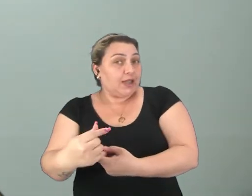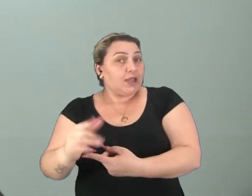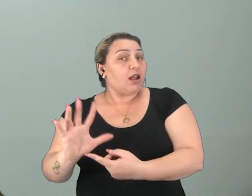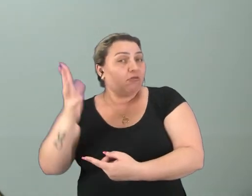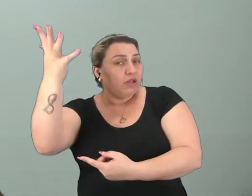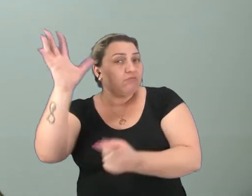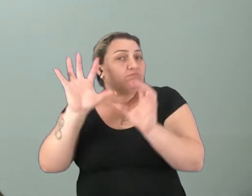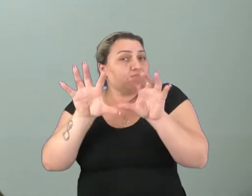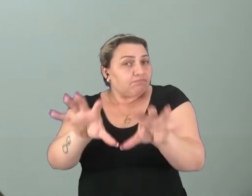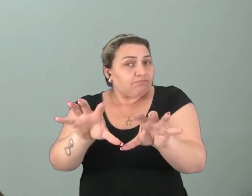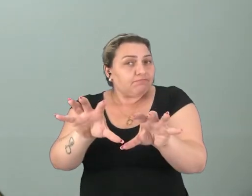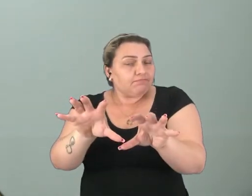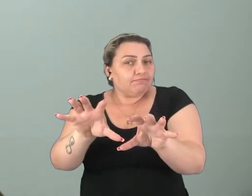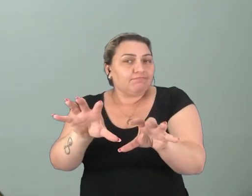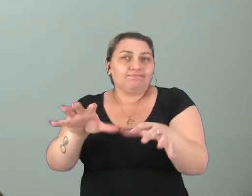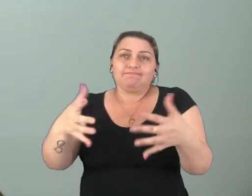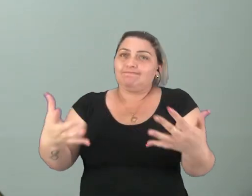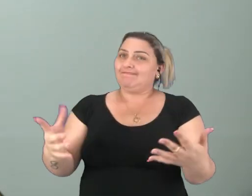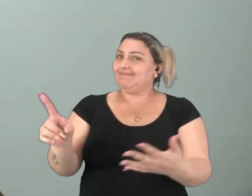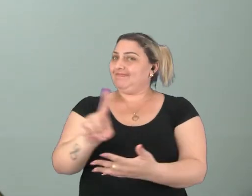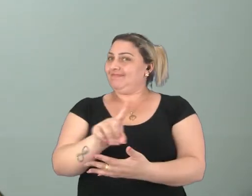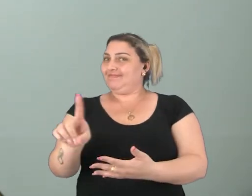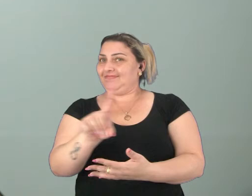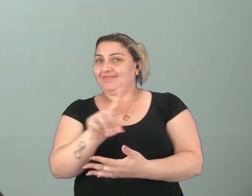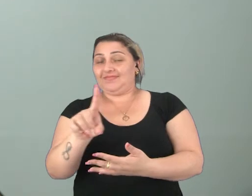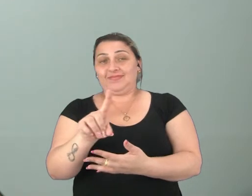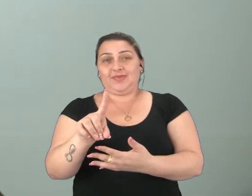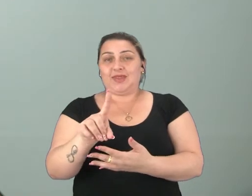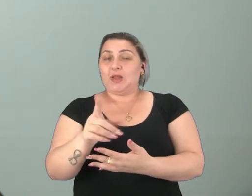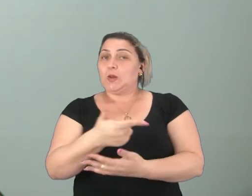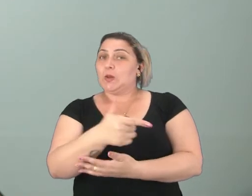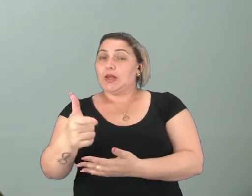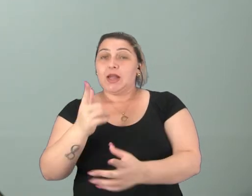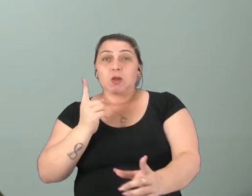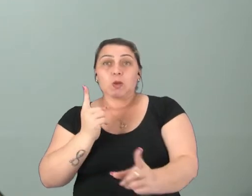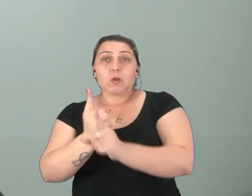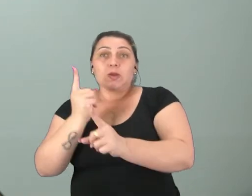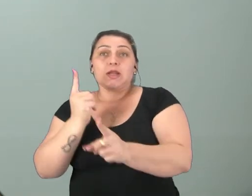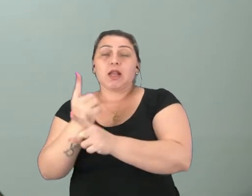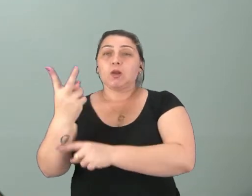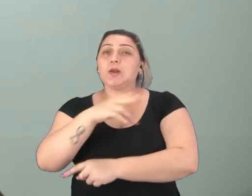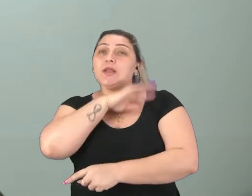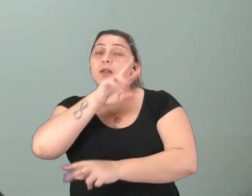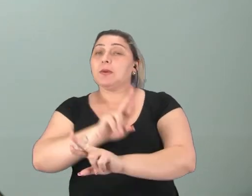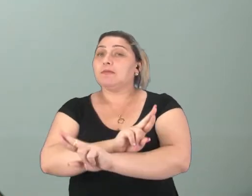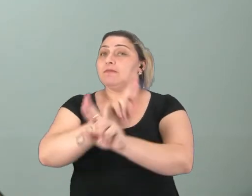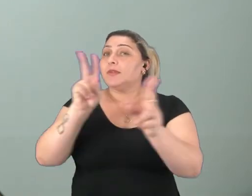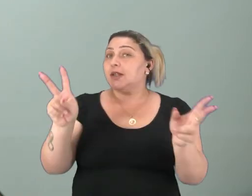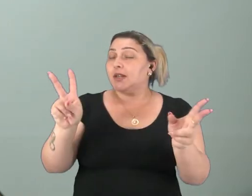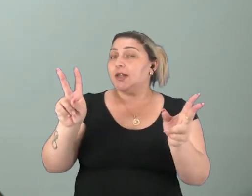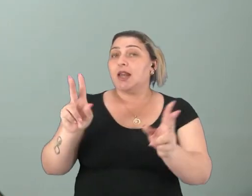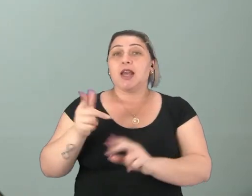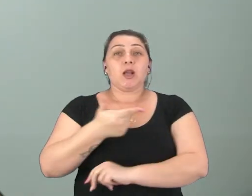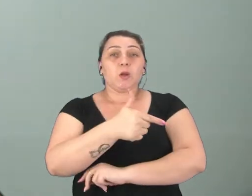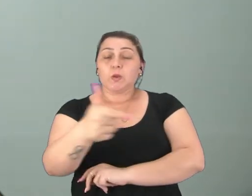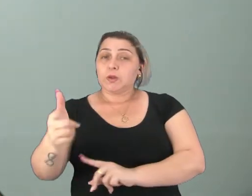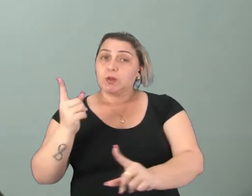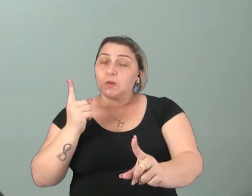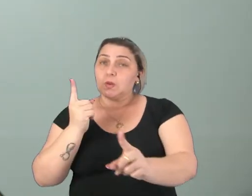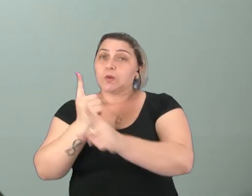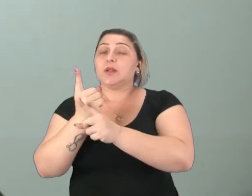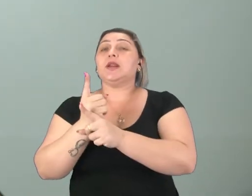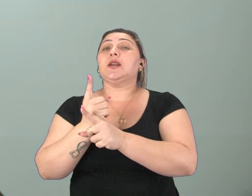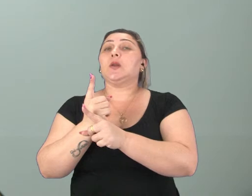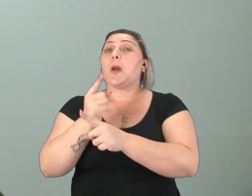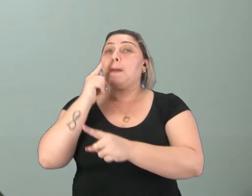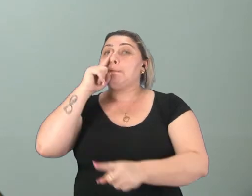teria acontecido? Obviamente que não. Ele não teria se deparado com dois animais diferentes, ele não tinha se deparado